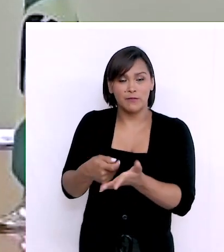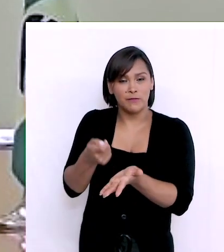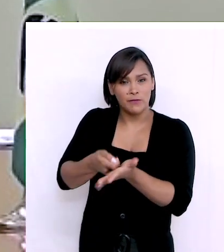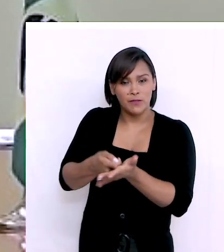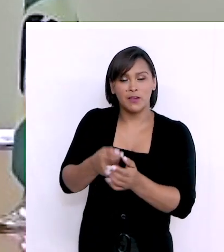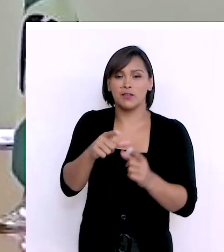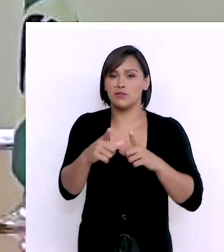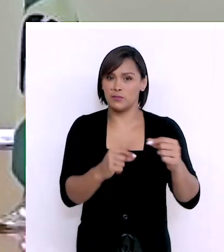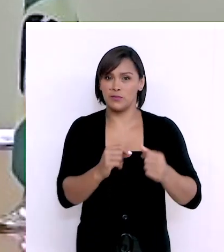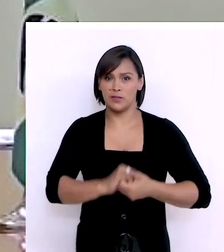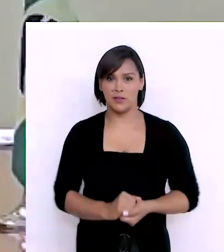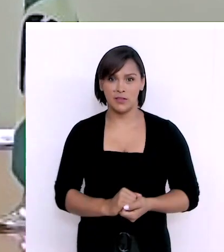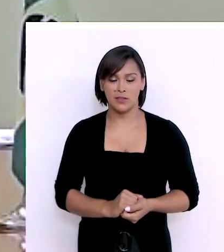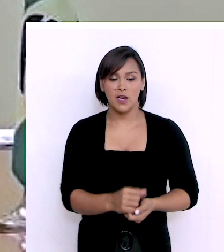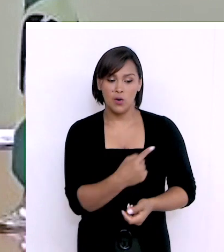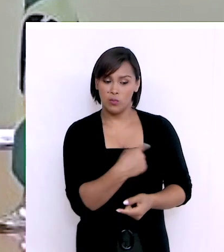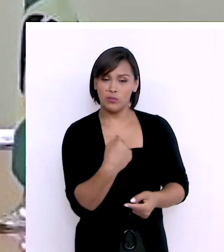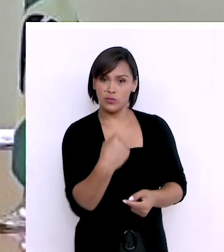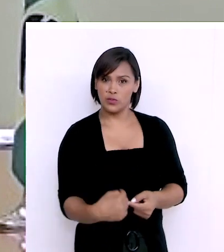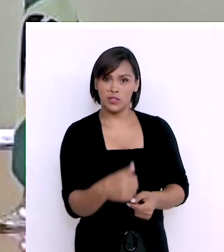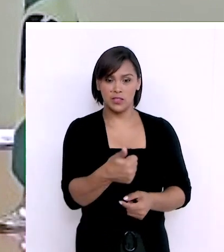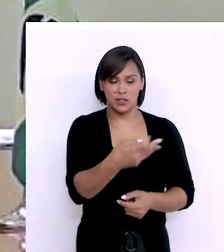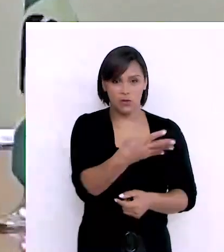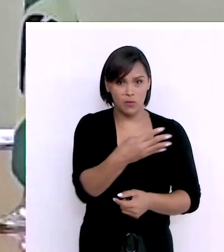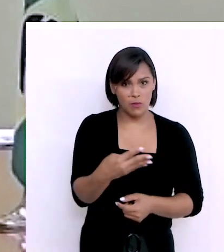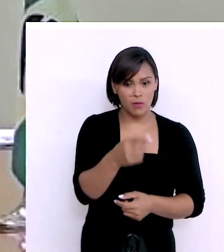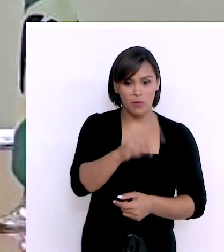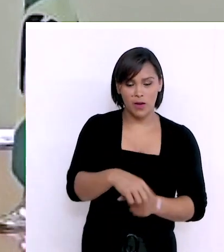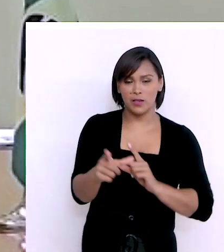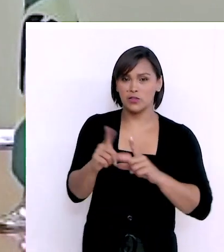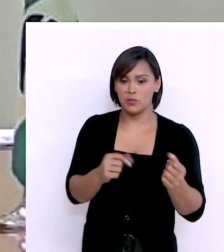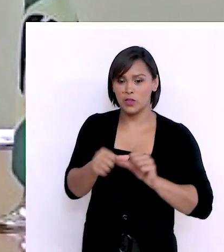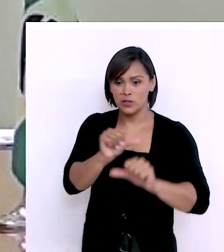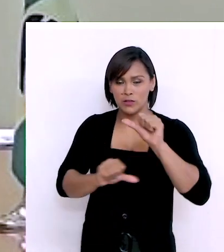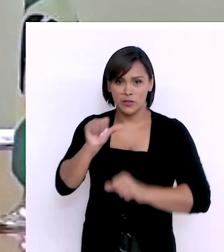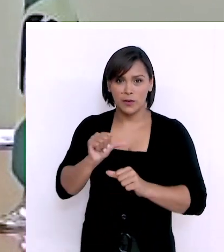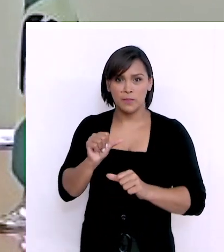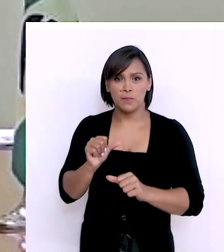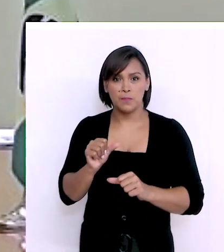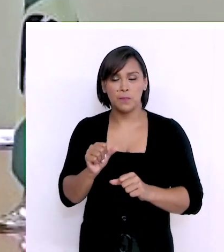dos japoneses. Dos chineses, é um quarto da renda per capita dos japoneses. Ou seja, é